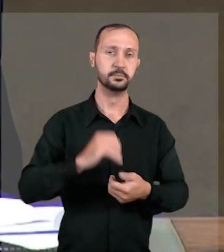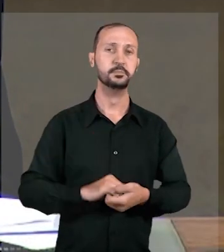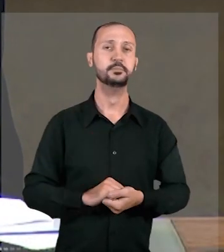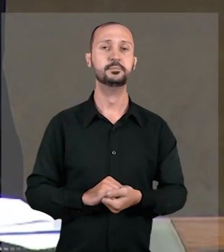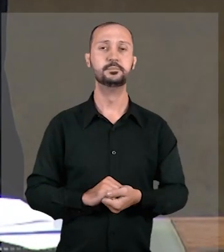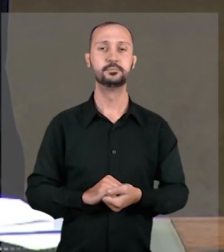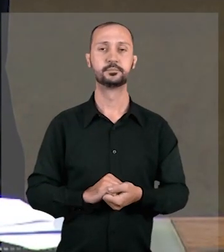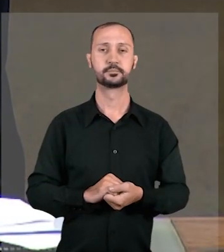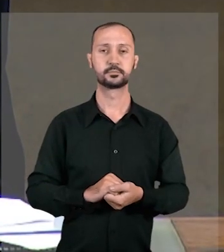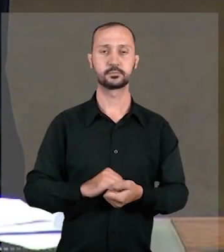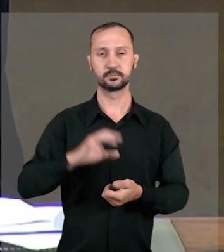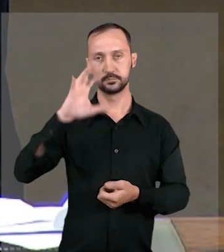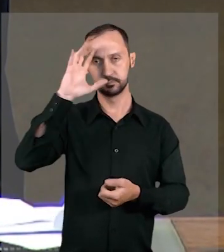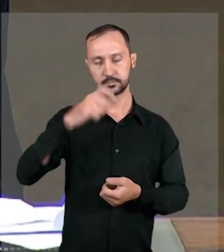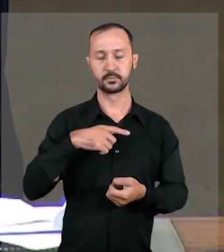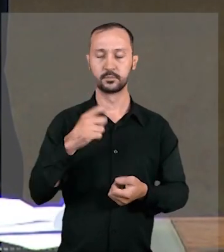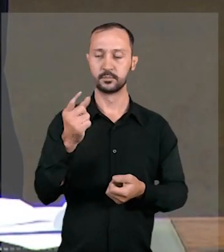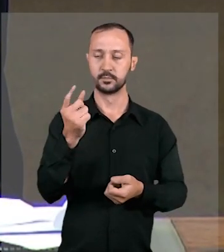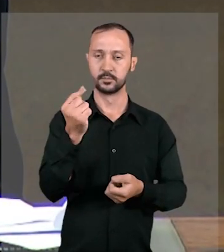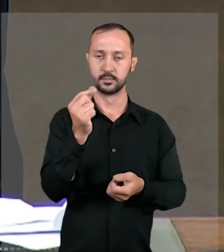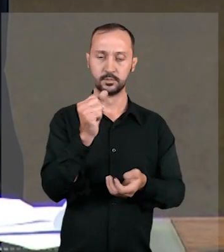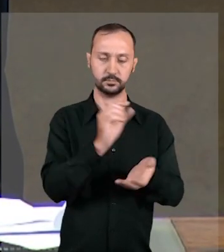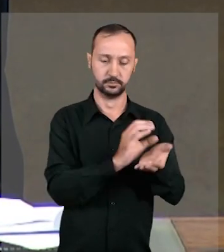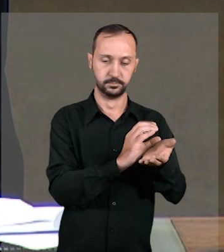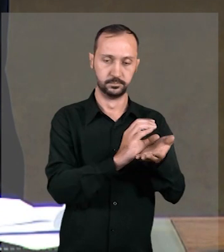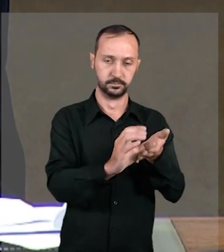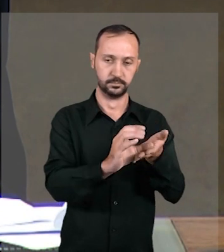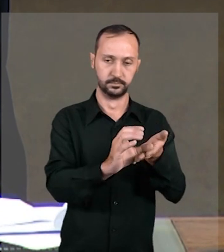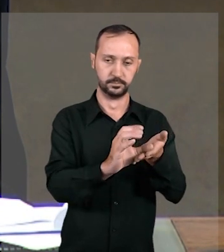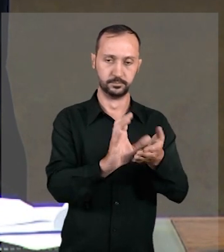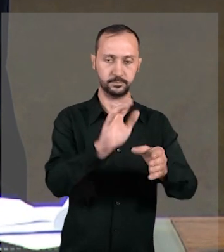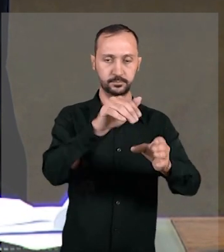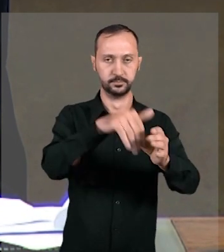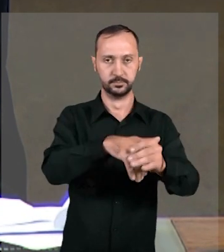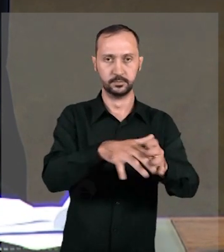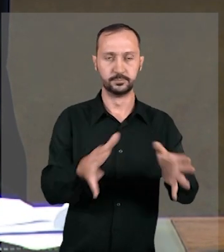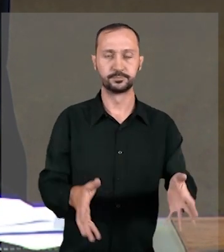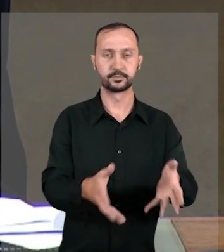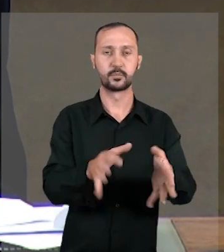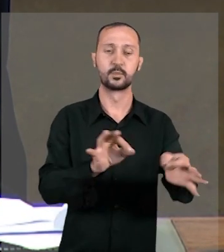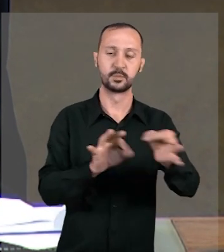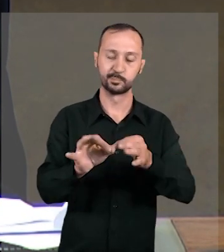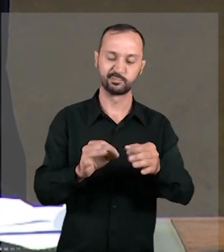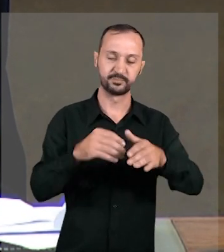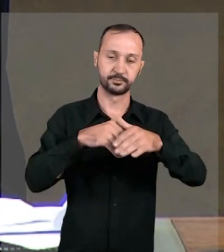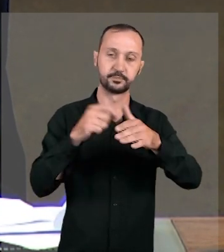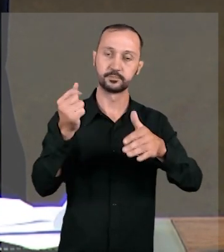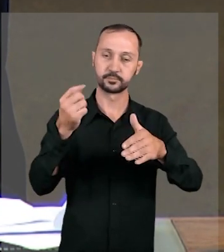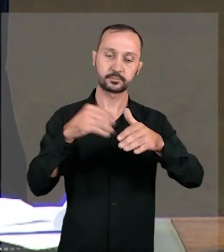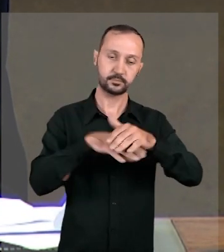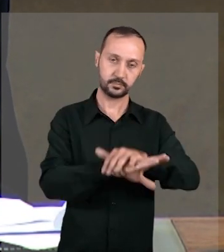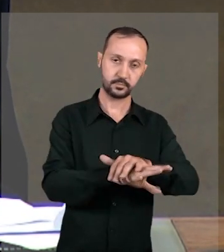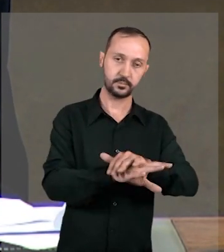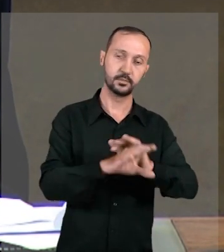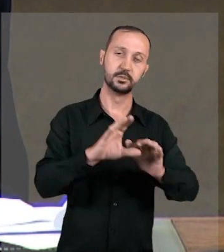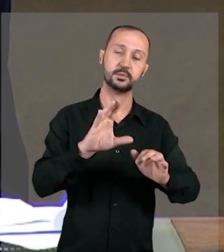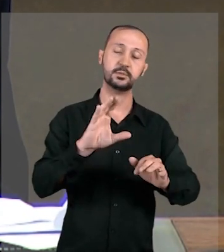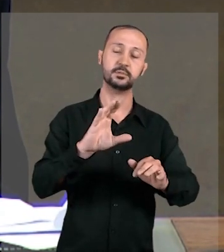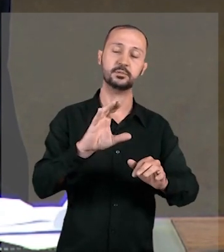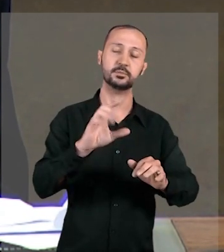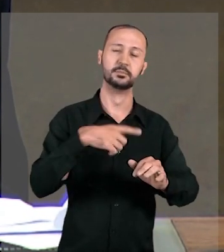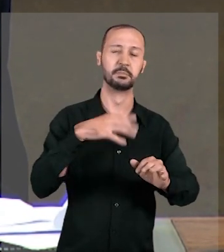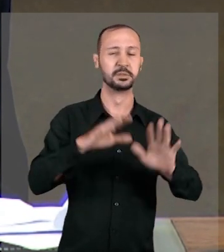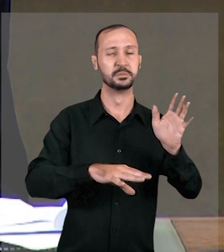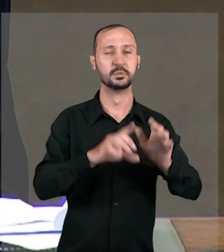A decisão que proibiu o financiamento eleitoral gerou este Fundo Especial de Financiamento de Campanha